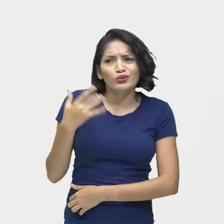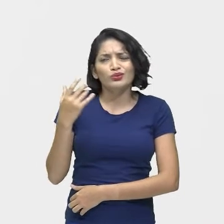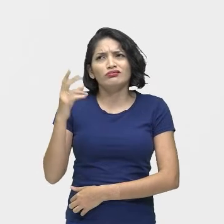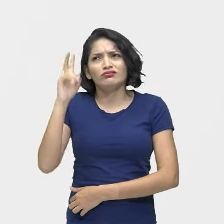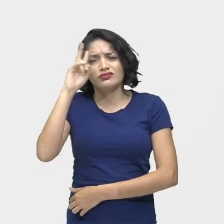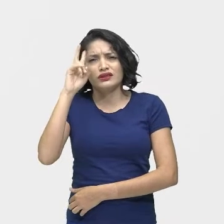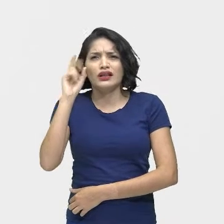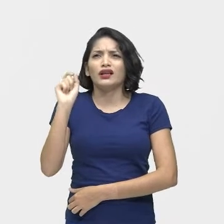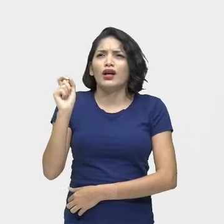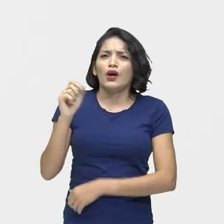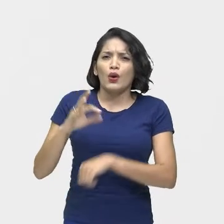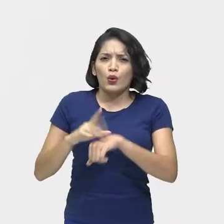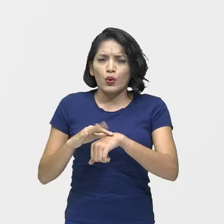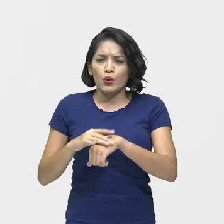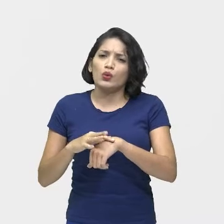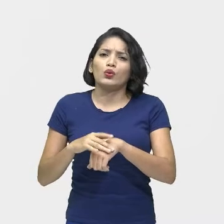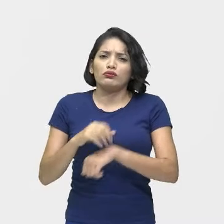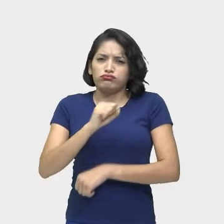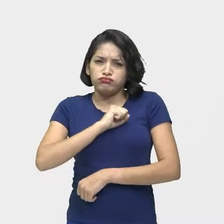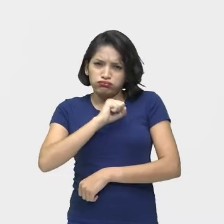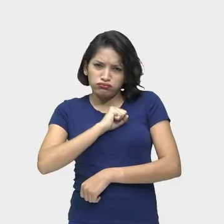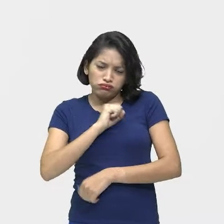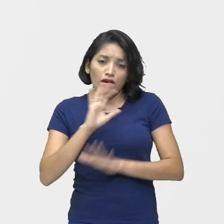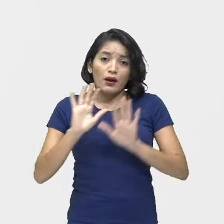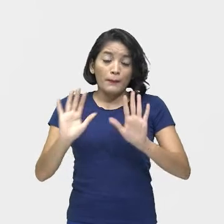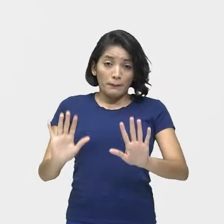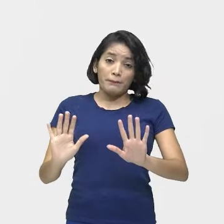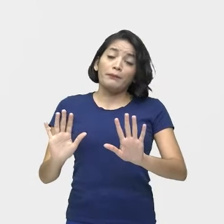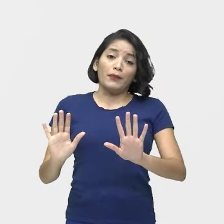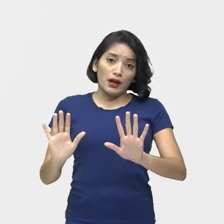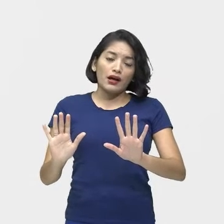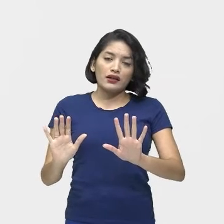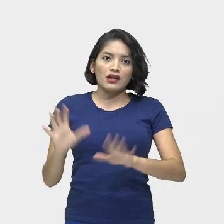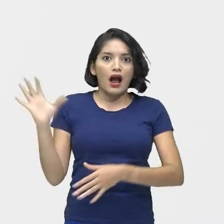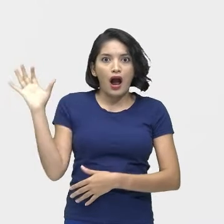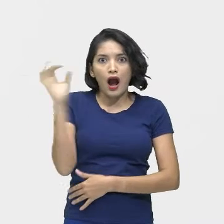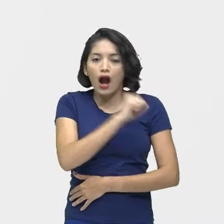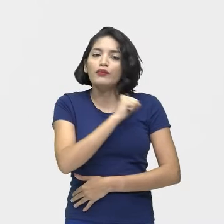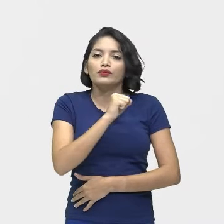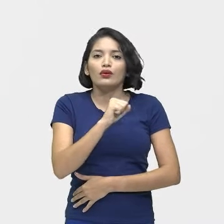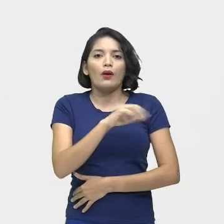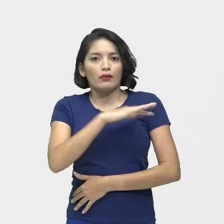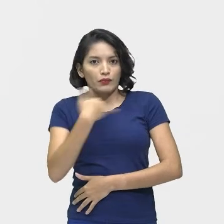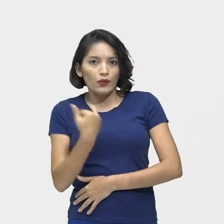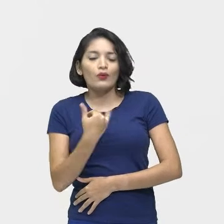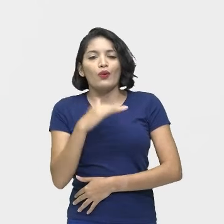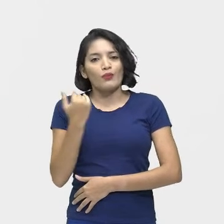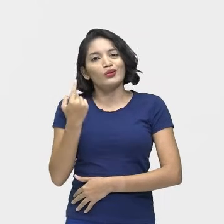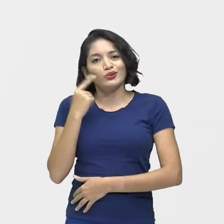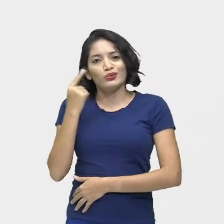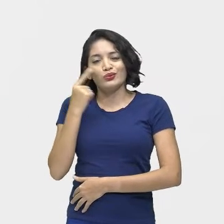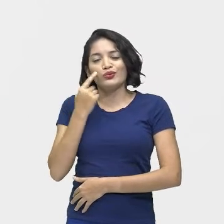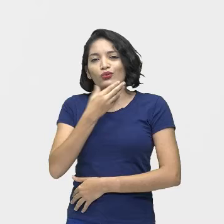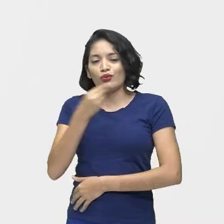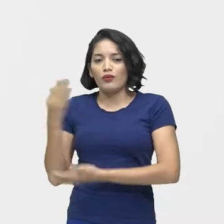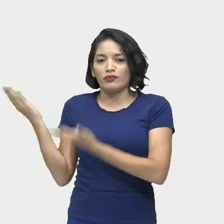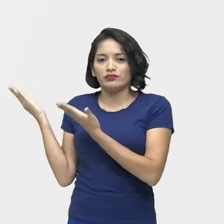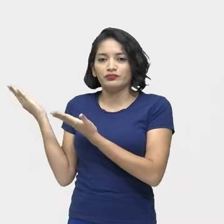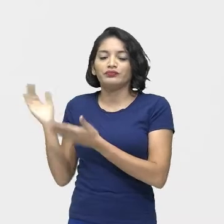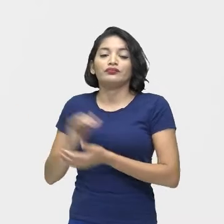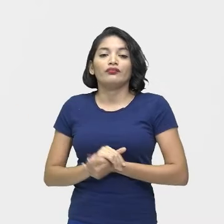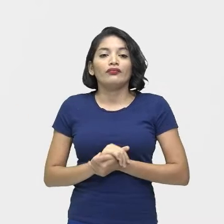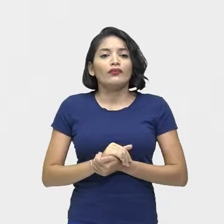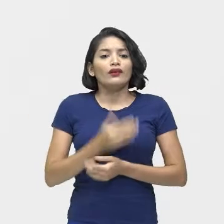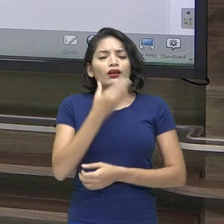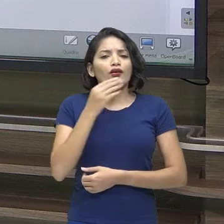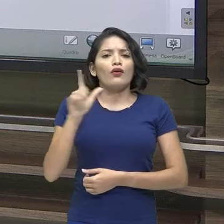um aneurisma ou foi um ataque, gente, mas foi um negócio assim que foi muito rápido, que causou a morte dele, tá bom? Então, Lenin ele vai